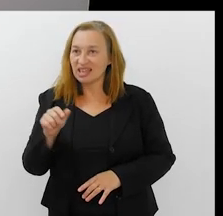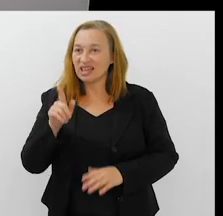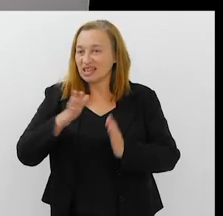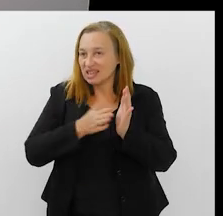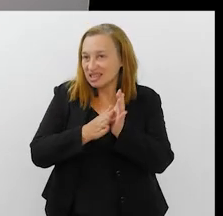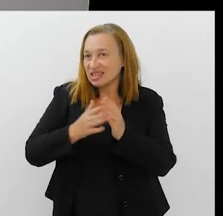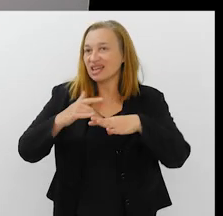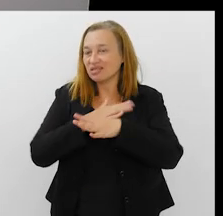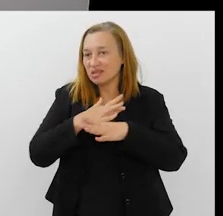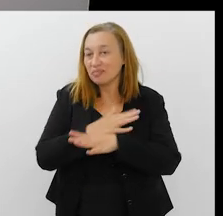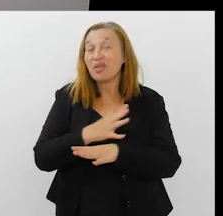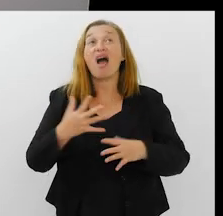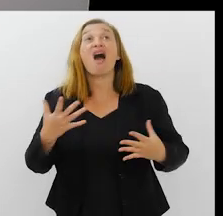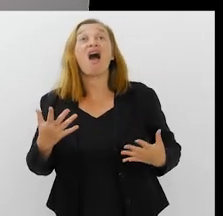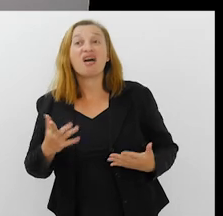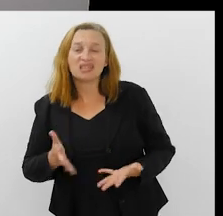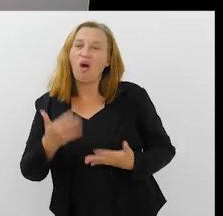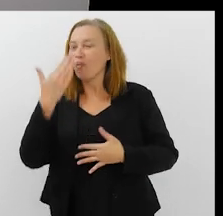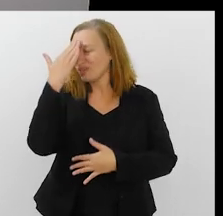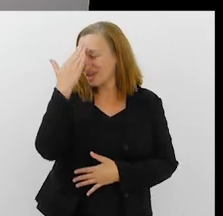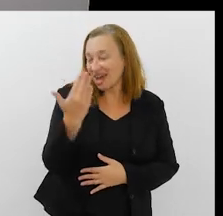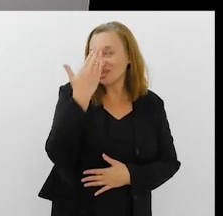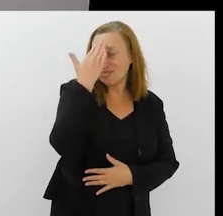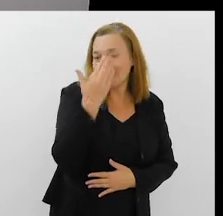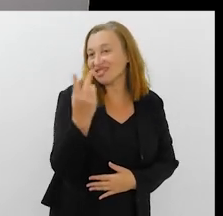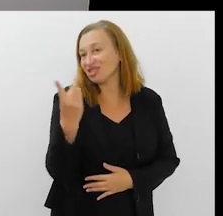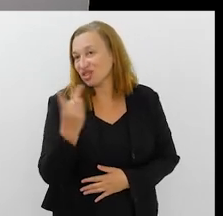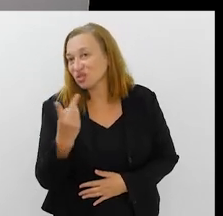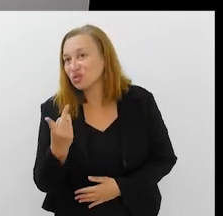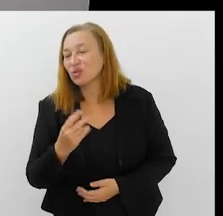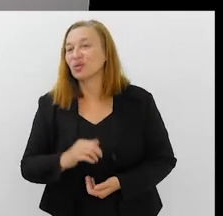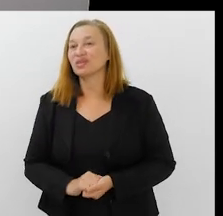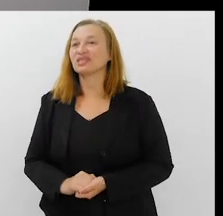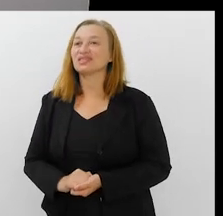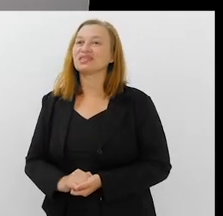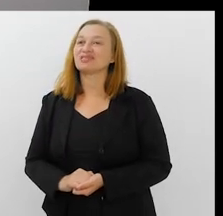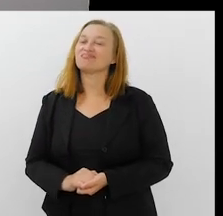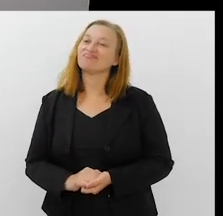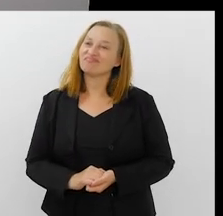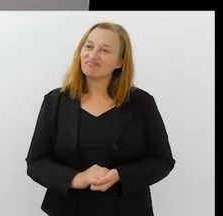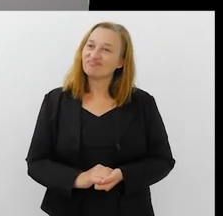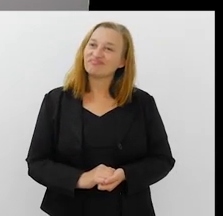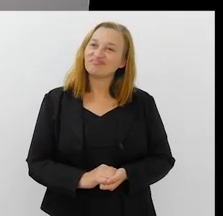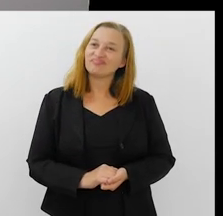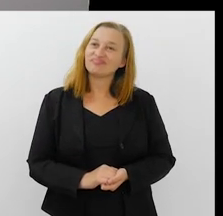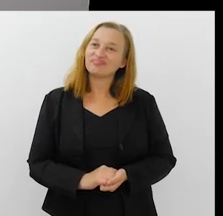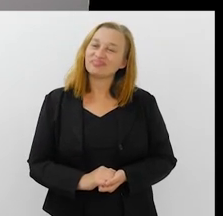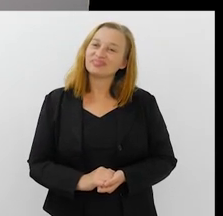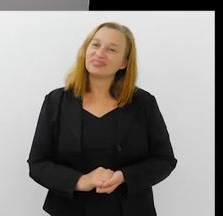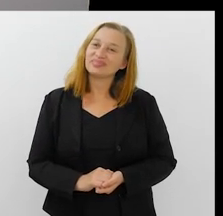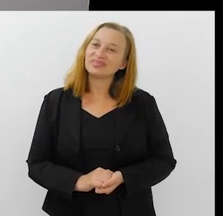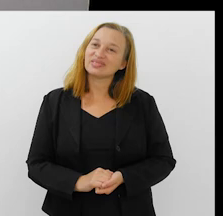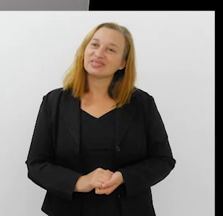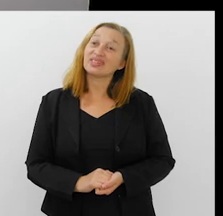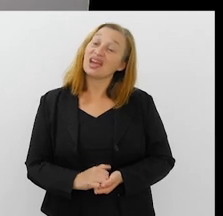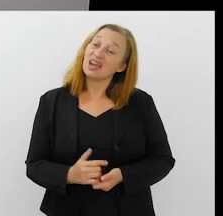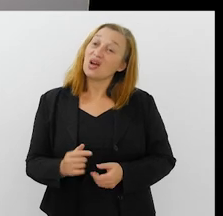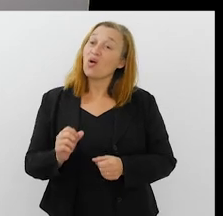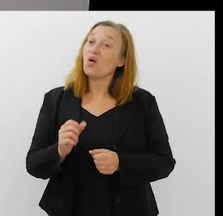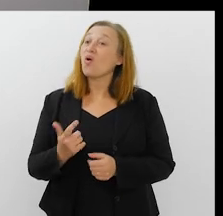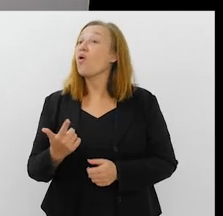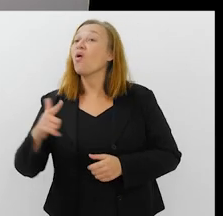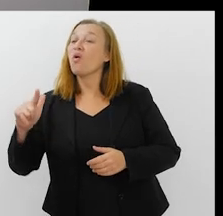Gente, mais uma vez... Obrigada muito a vocês. Obrigado, Renato, muito obrigado, eu... Márcia, muito obrigado. Tenha, valeu a pena. E